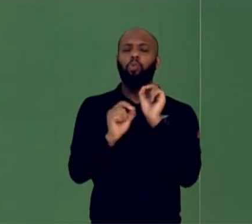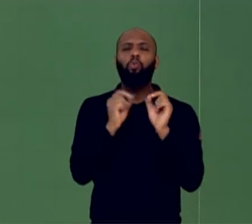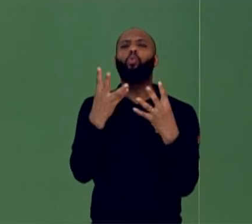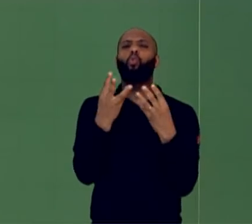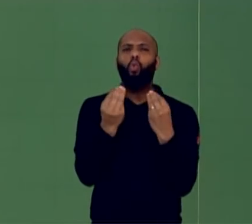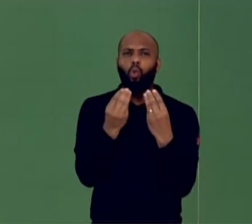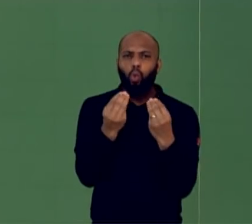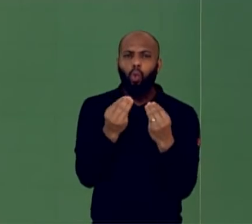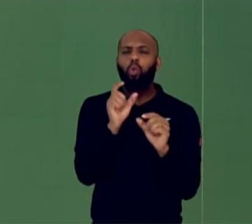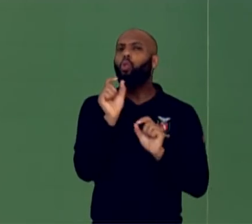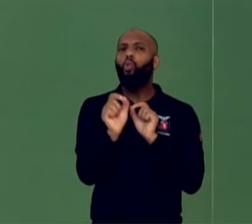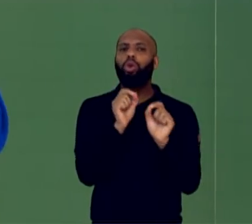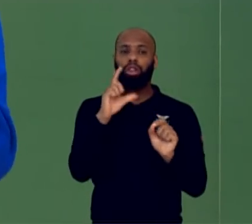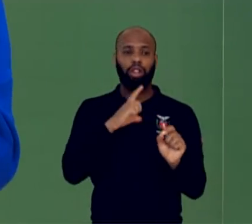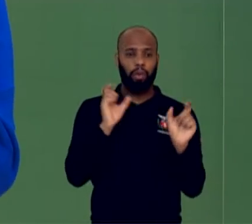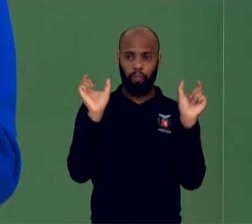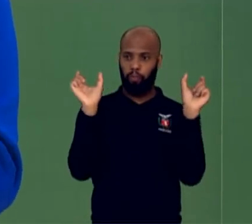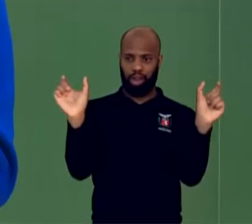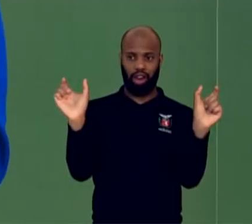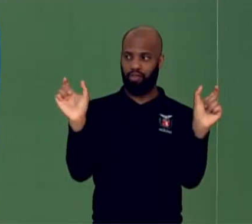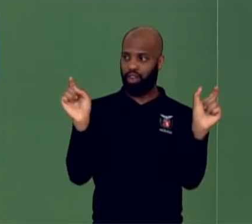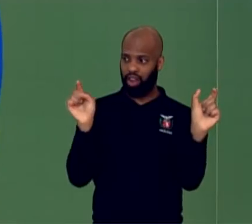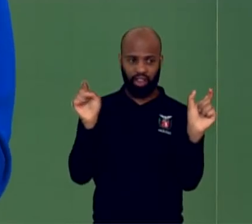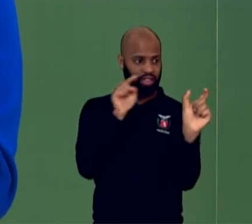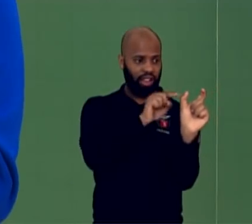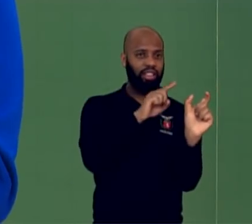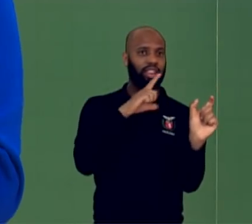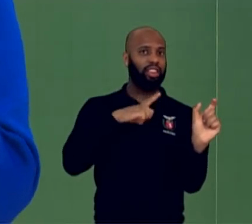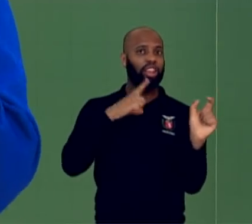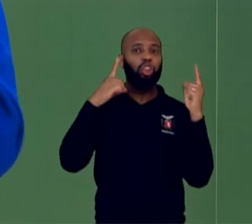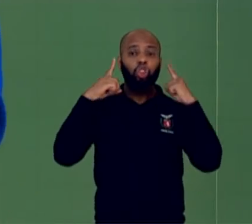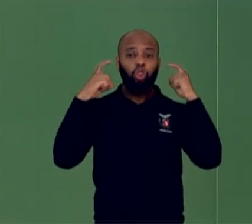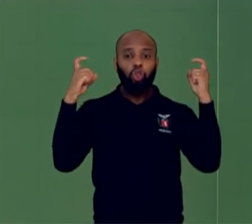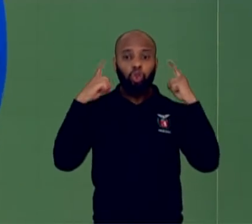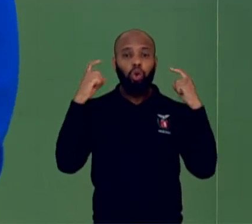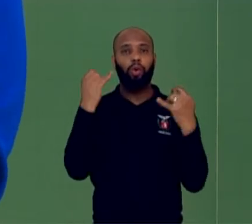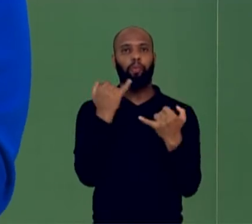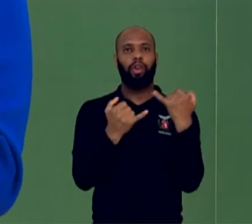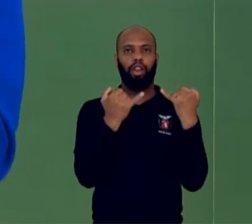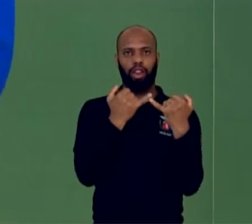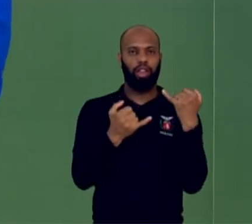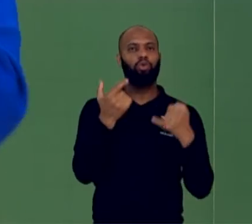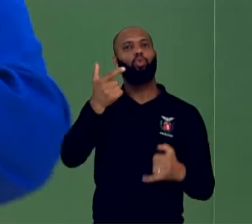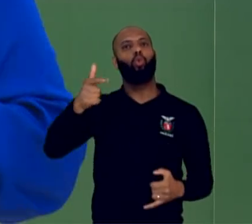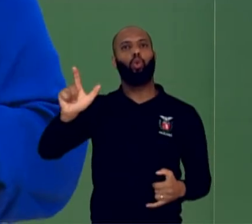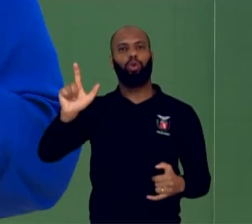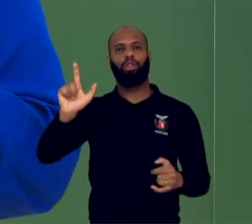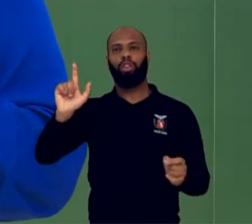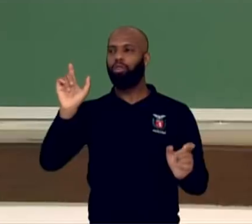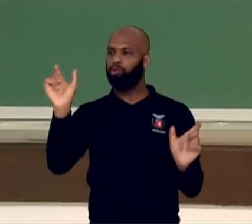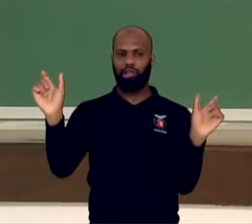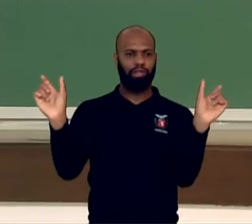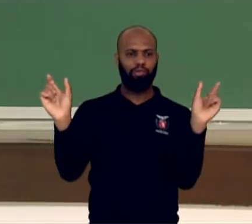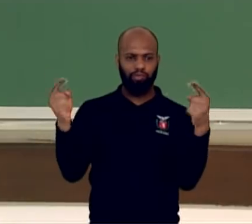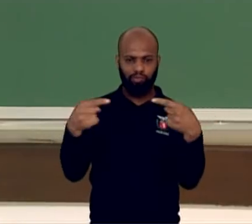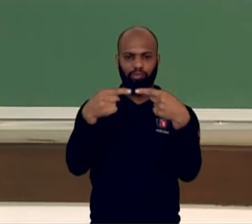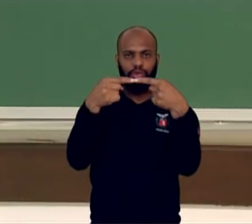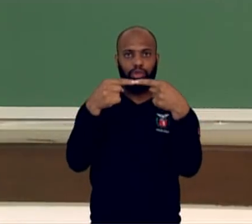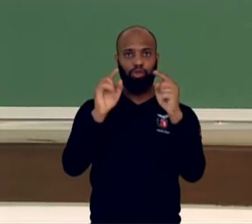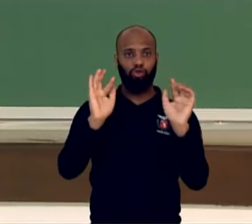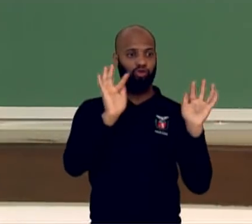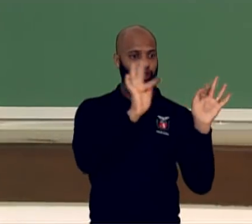que terminam com um som parecido com outra que vai vir a seguir ou antes. Tudo